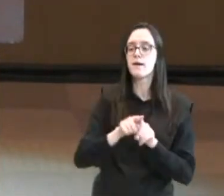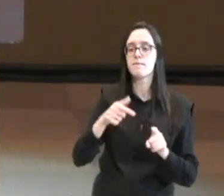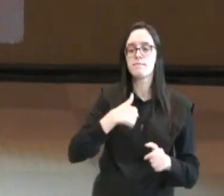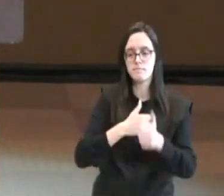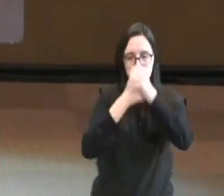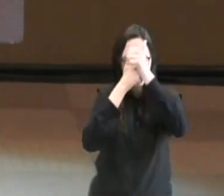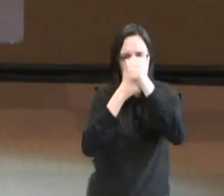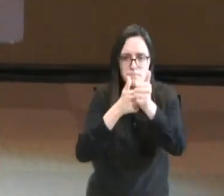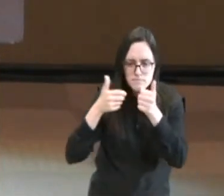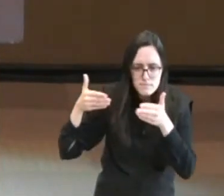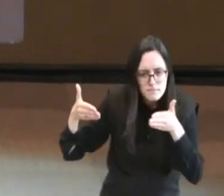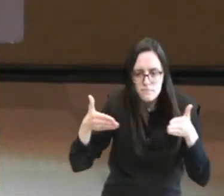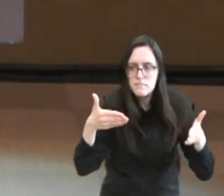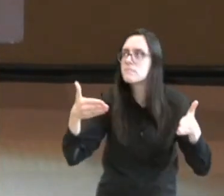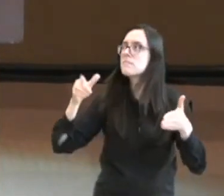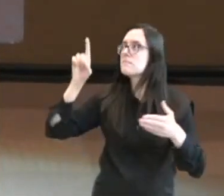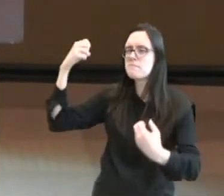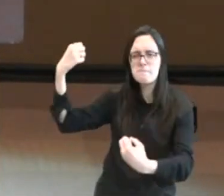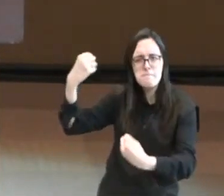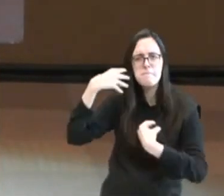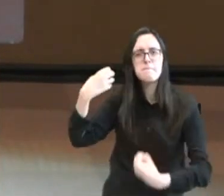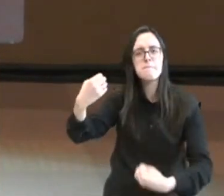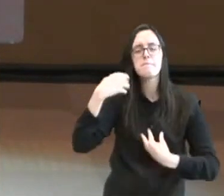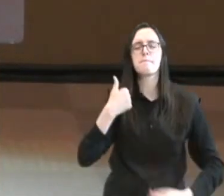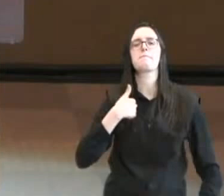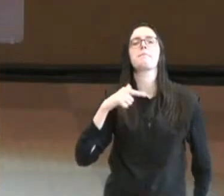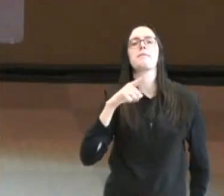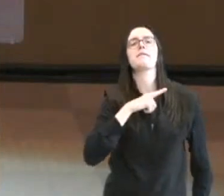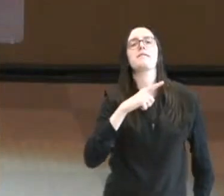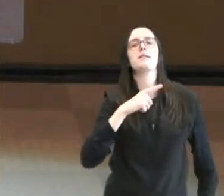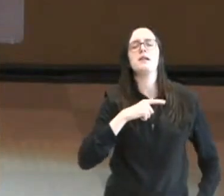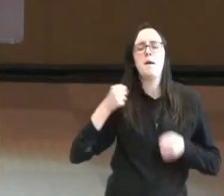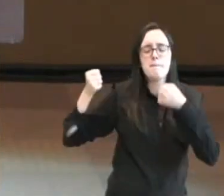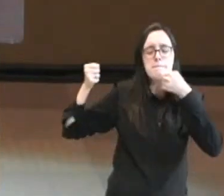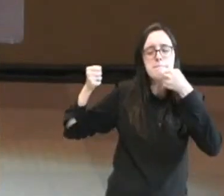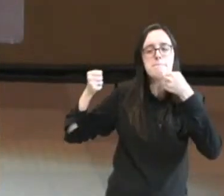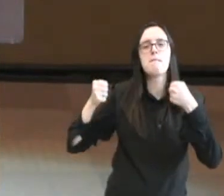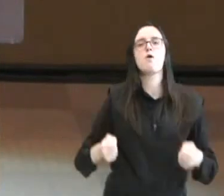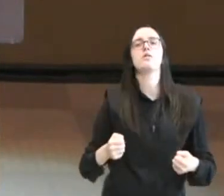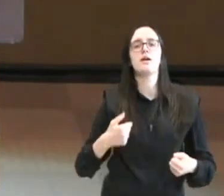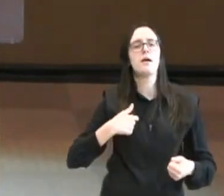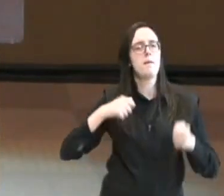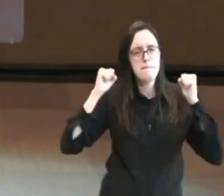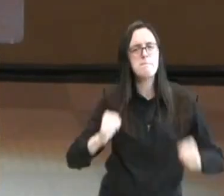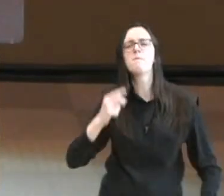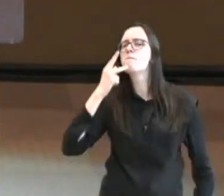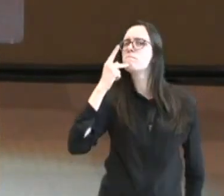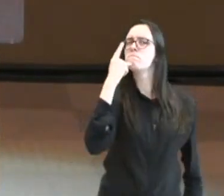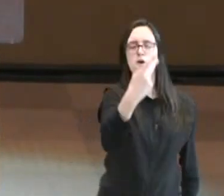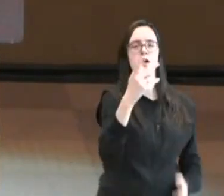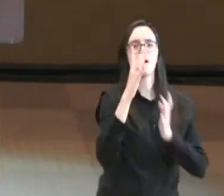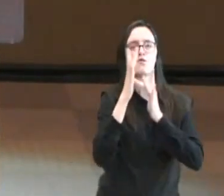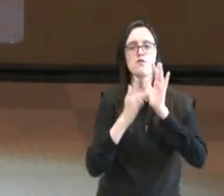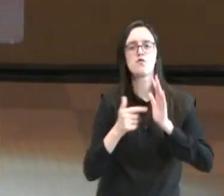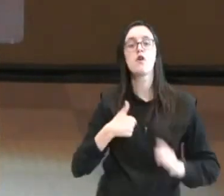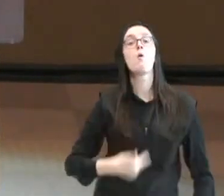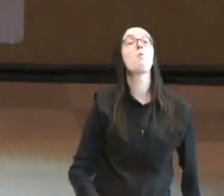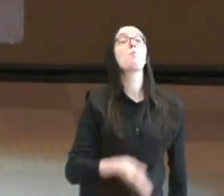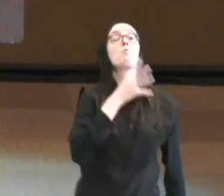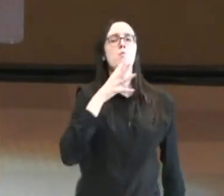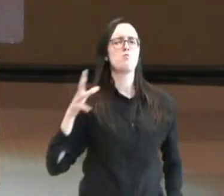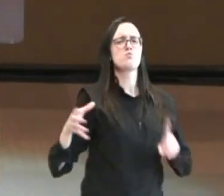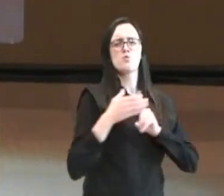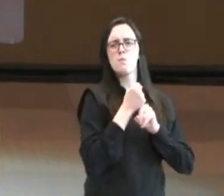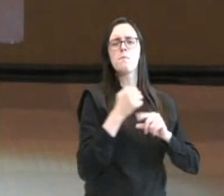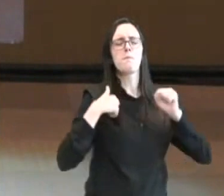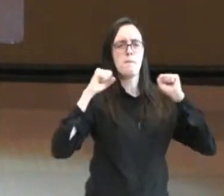seus caminhos, os seus ensinamentos, eu tenho poder para falar de Jesus com conhecimento